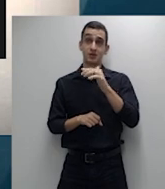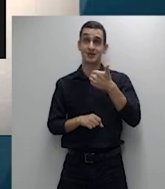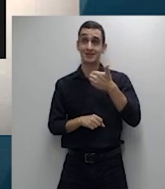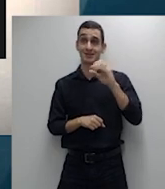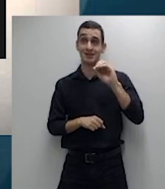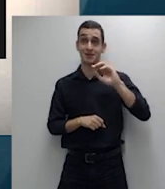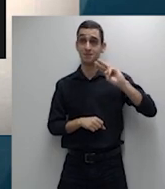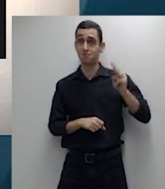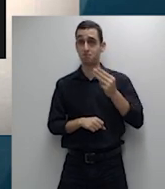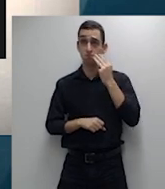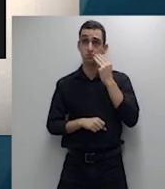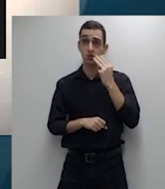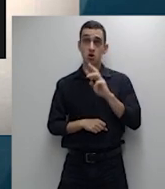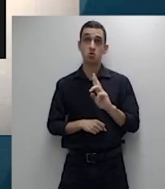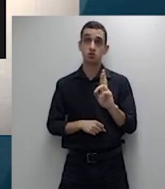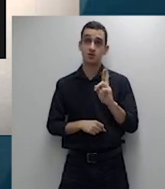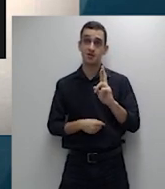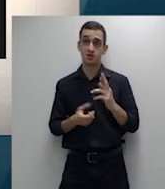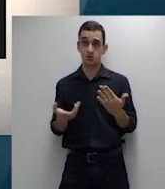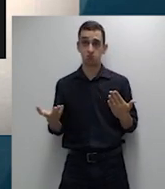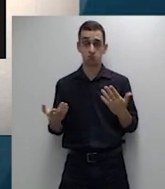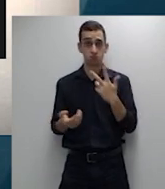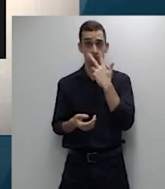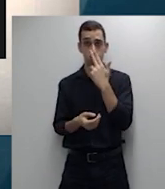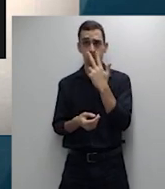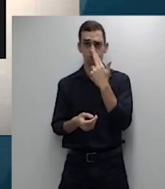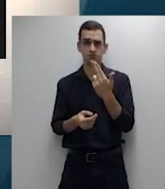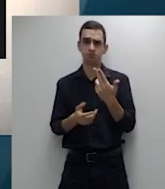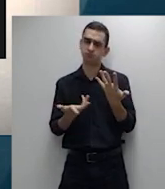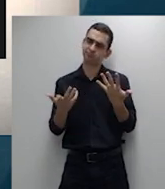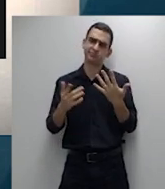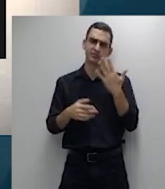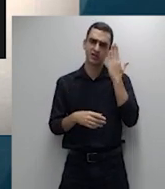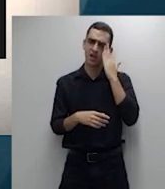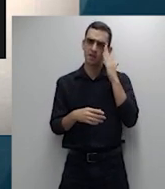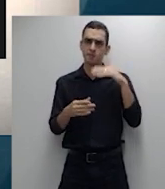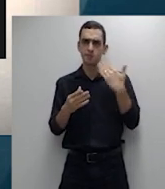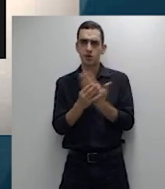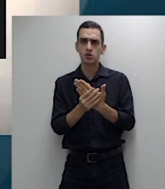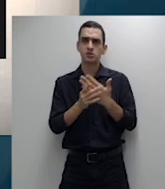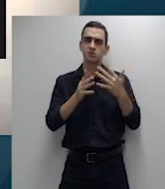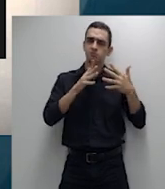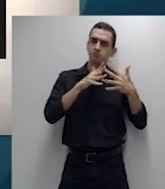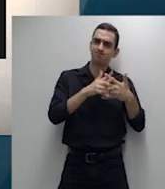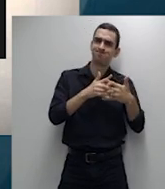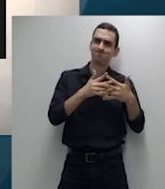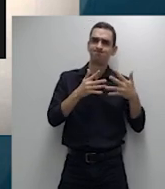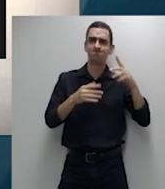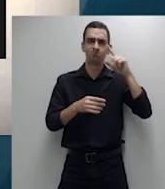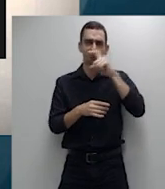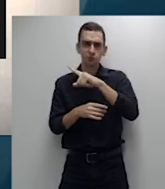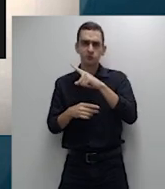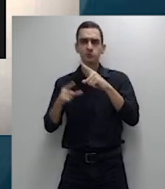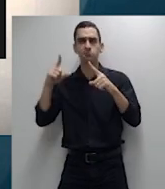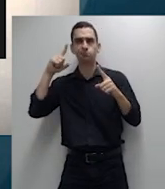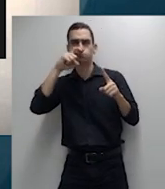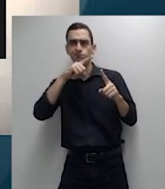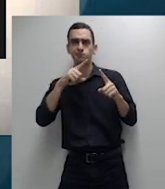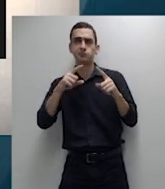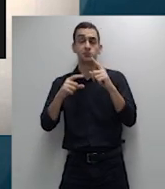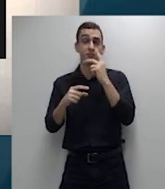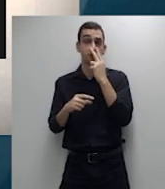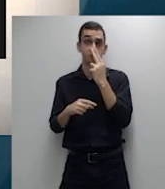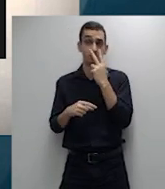Claro Como dito as causas foram complexos sem dúvida a é mas ainda assim me parece